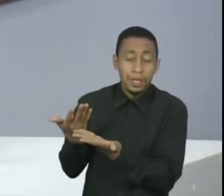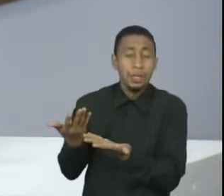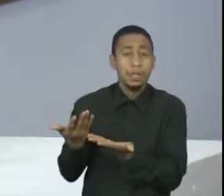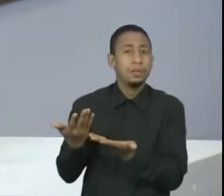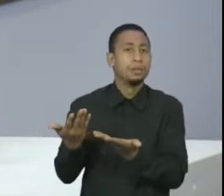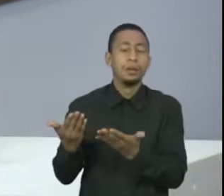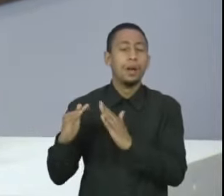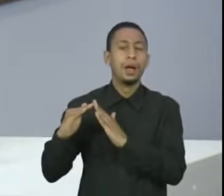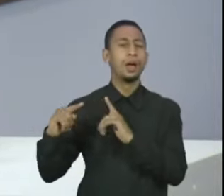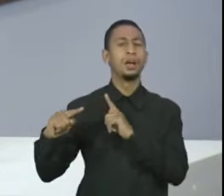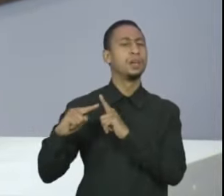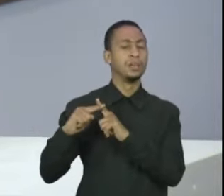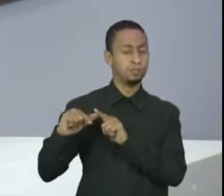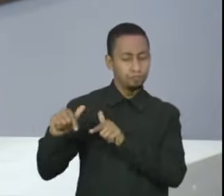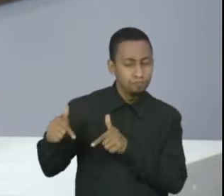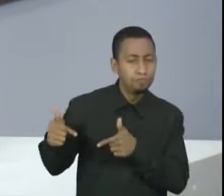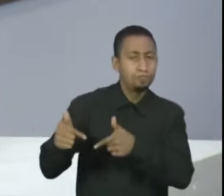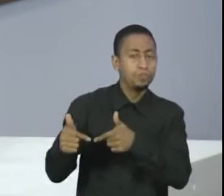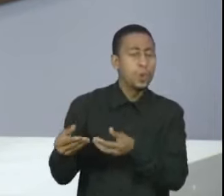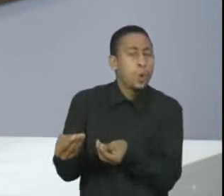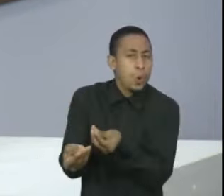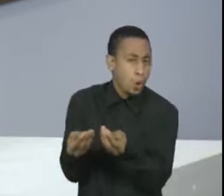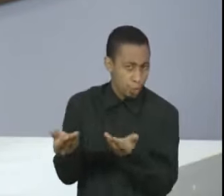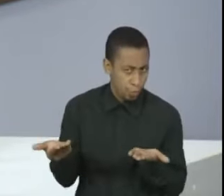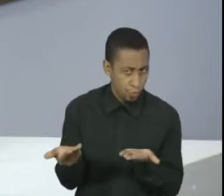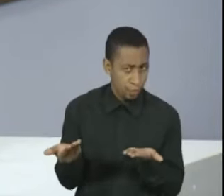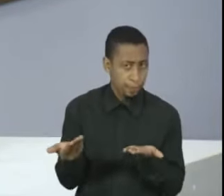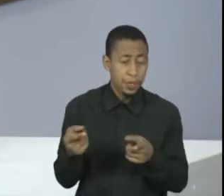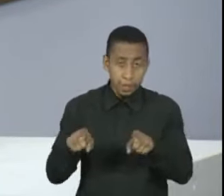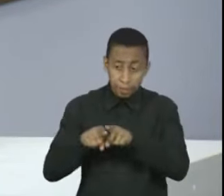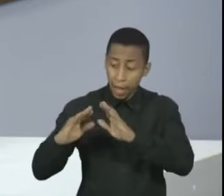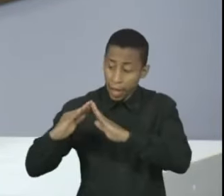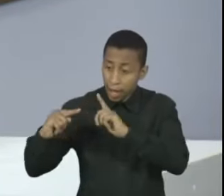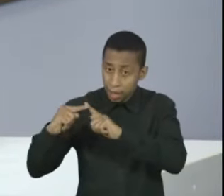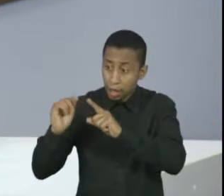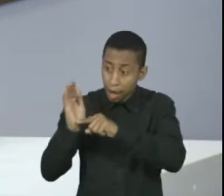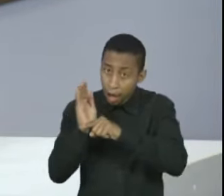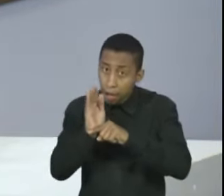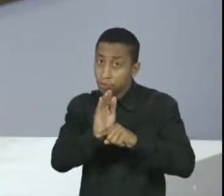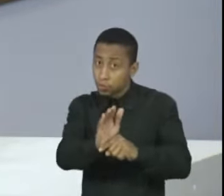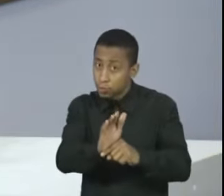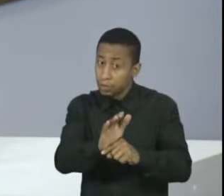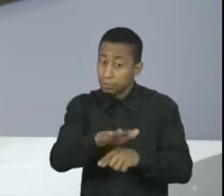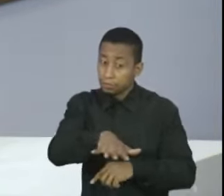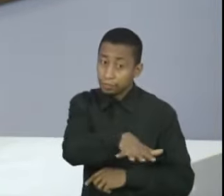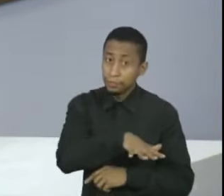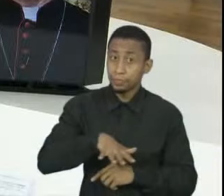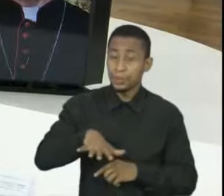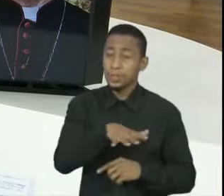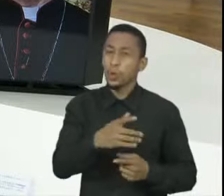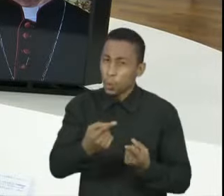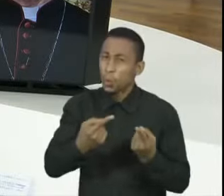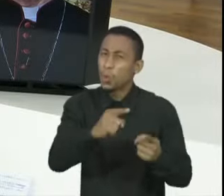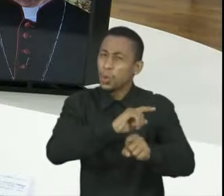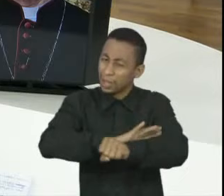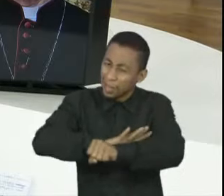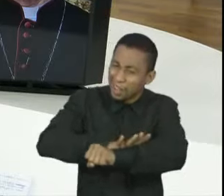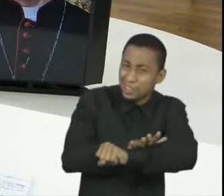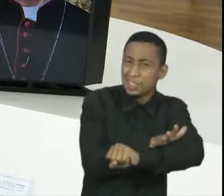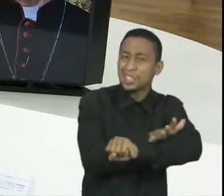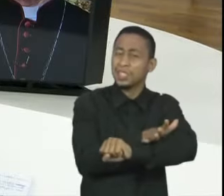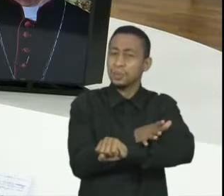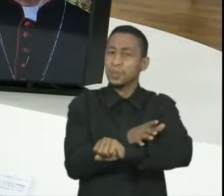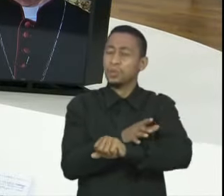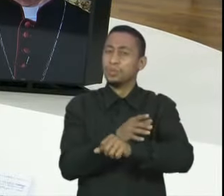se posiciona e qual é a contribuição da igreja na no combate ao racismo na